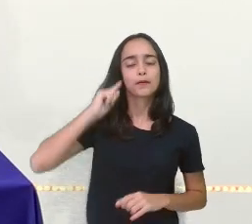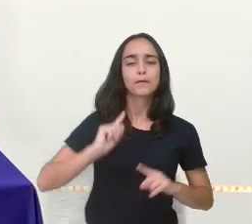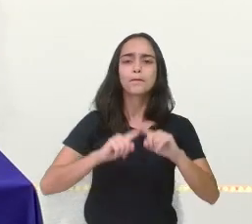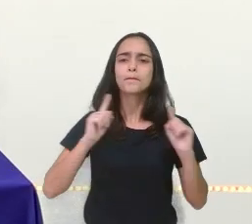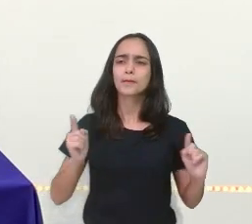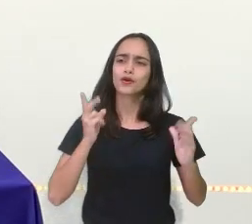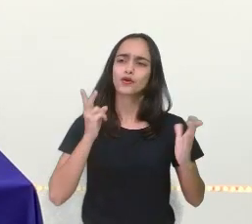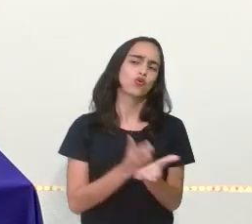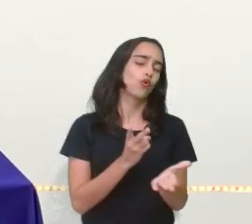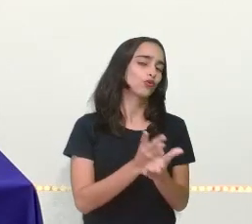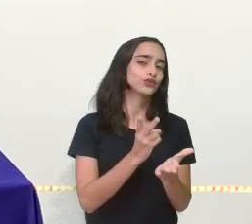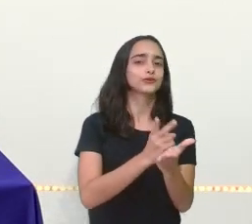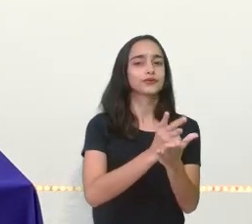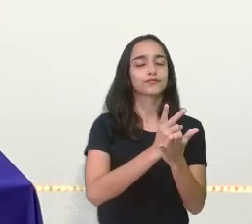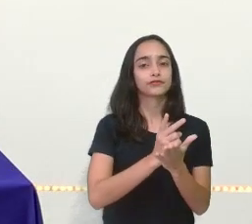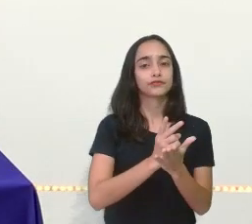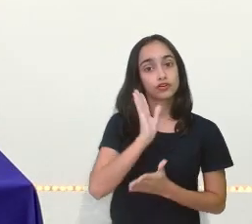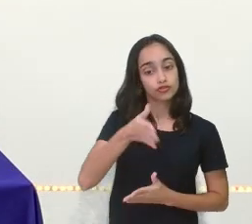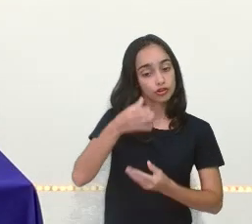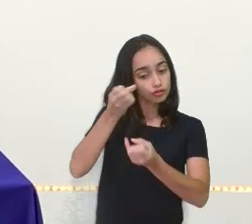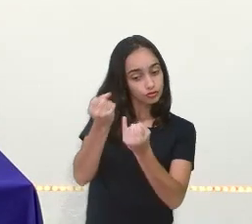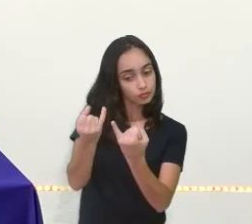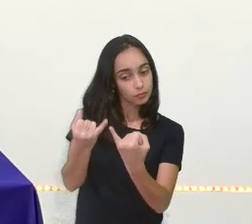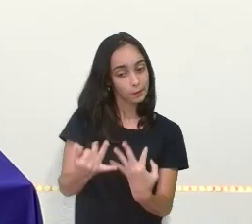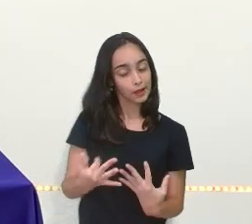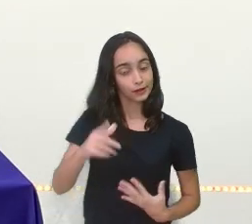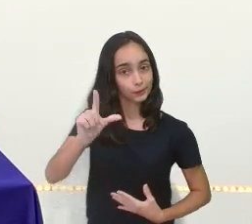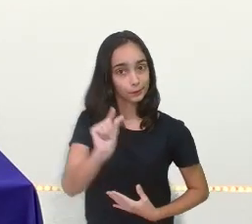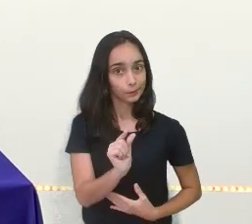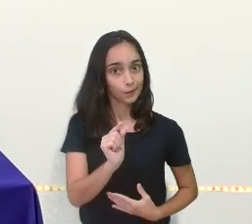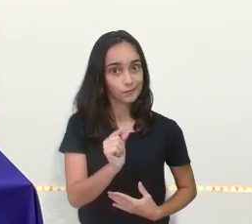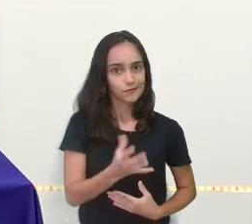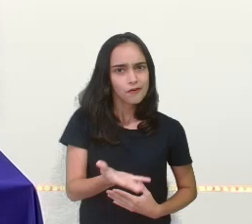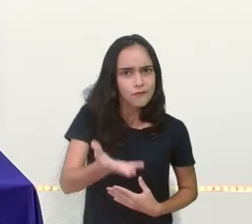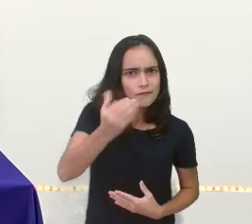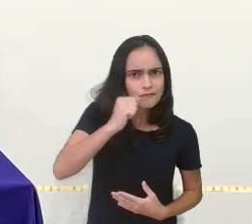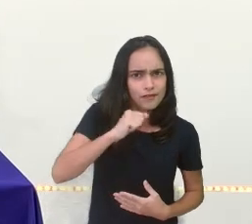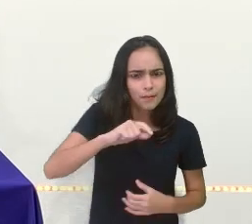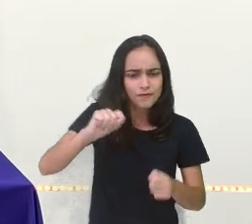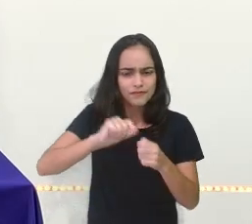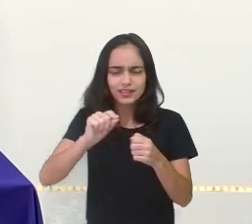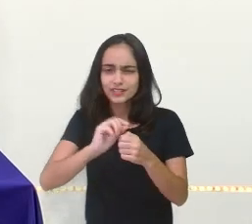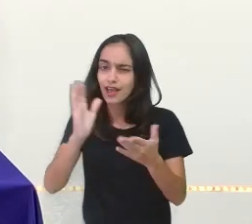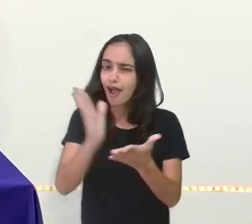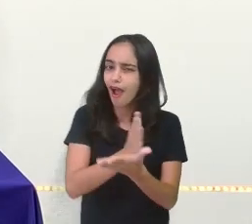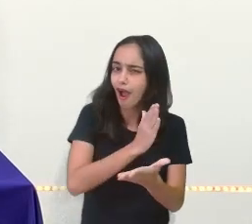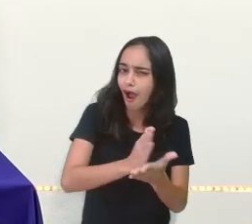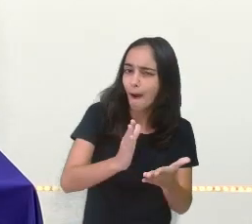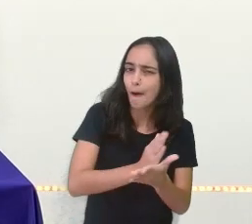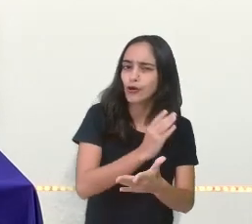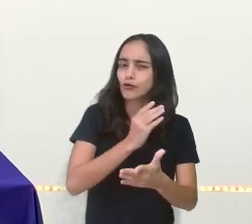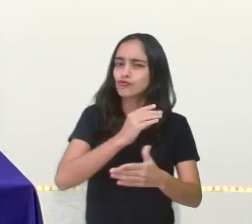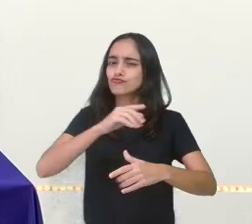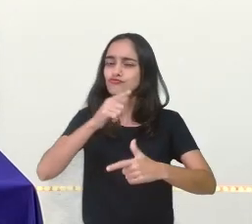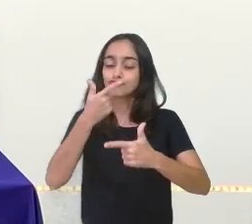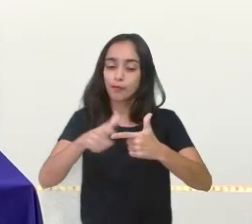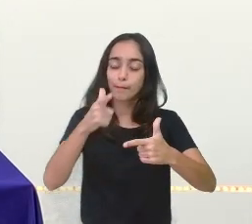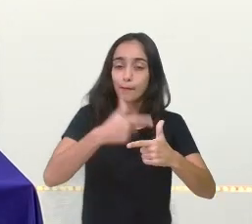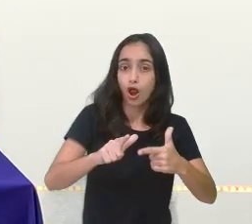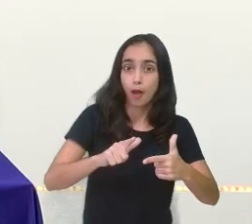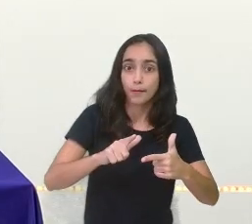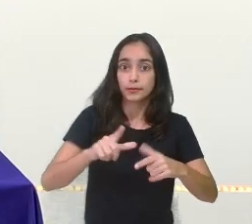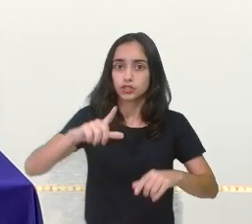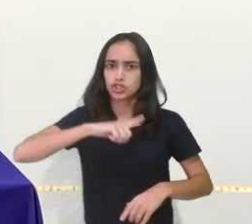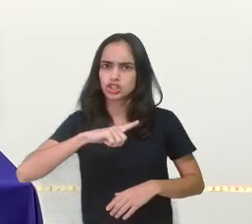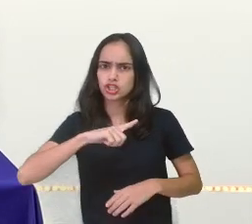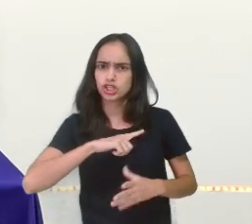lá, agora que a gente falou um pouquinho sobre isso, vamos resolver algumas situações que vai envolver os